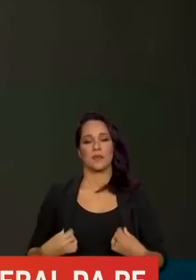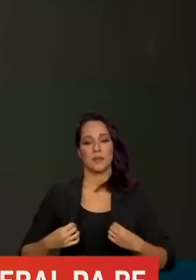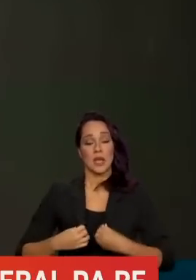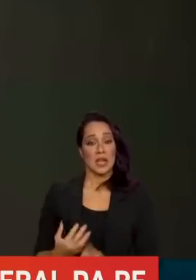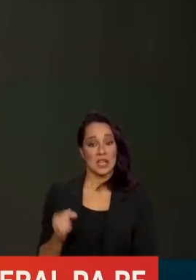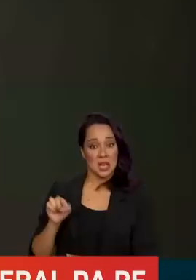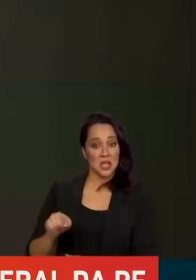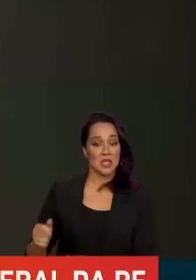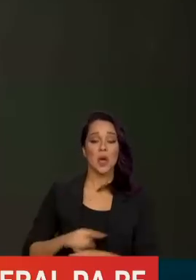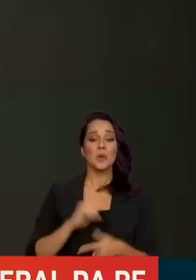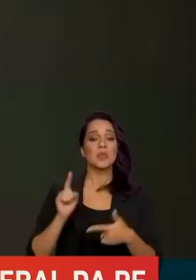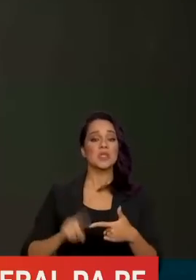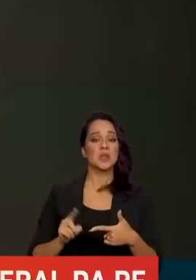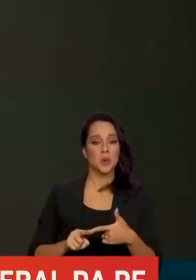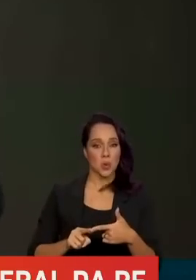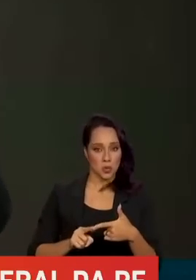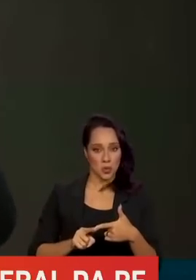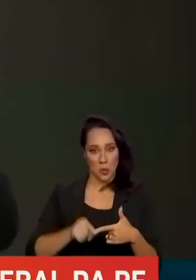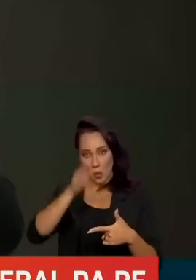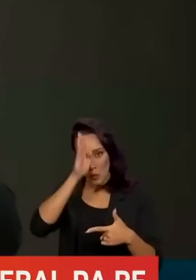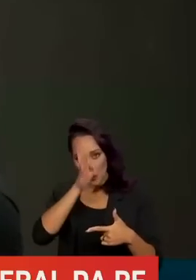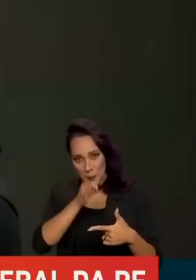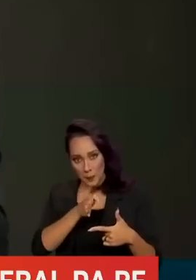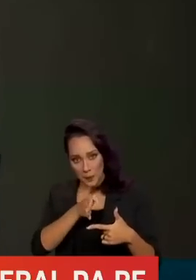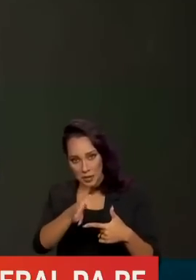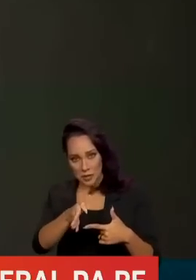e este é o segundo trilho mandatório